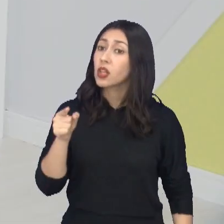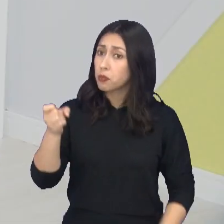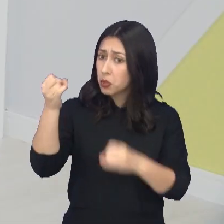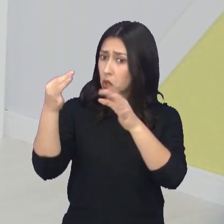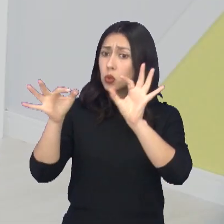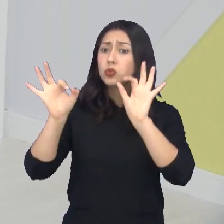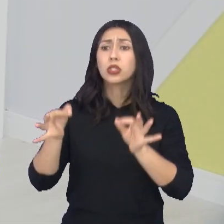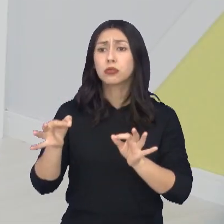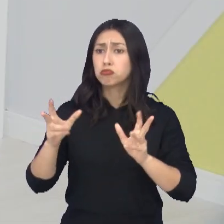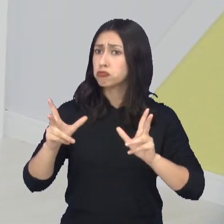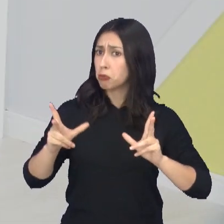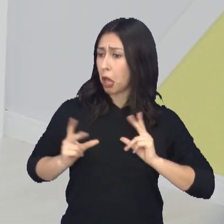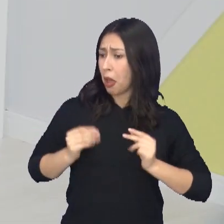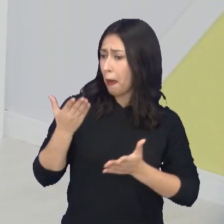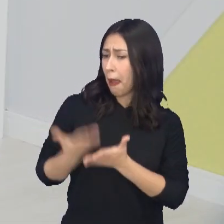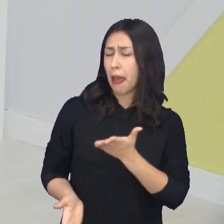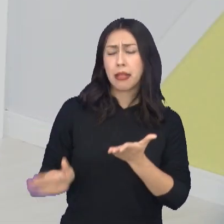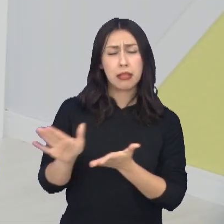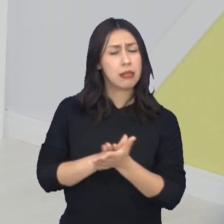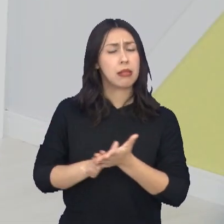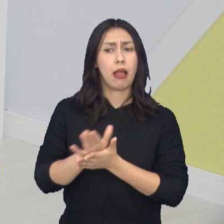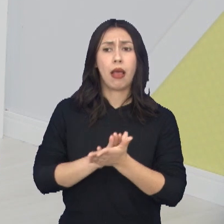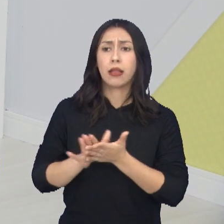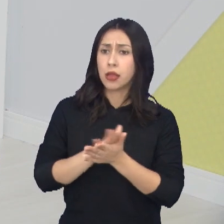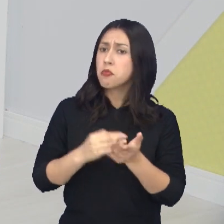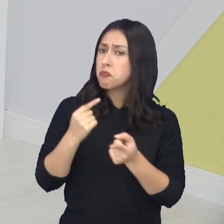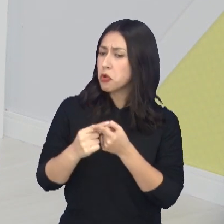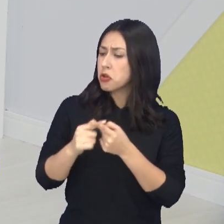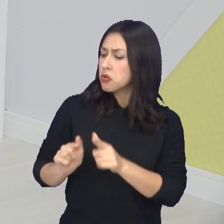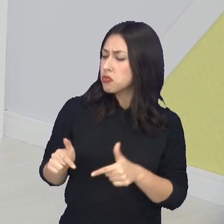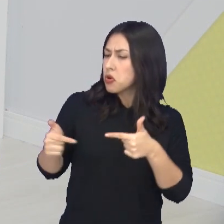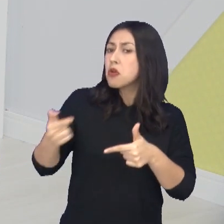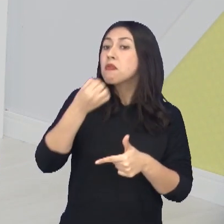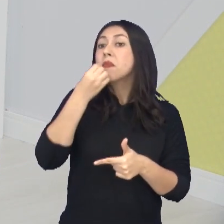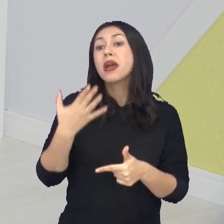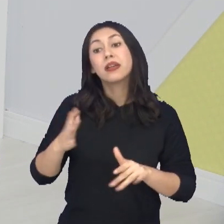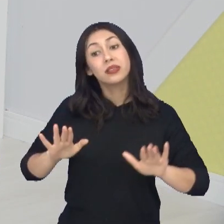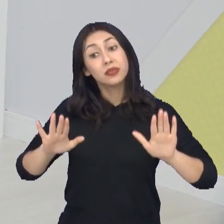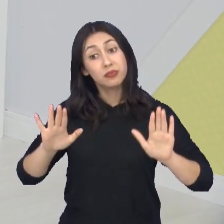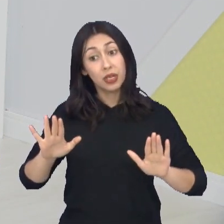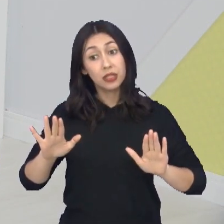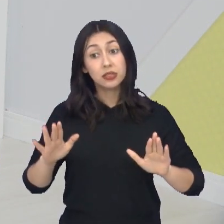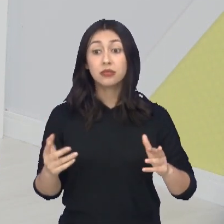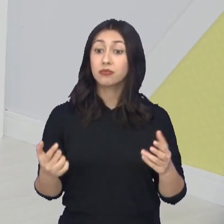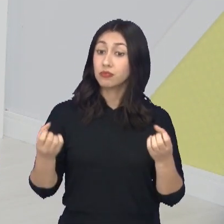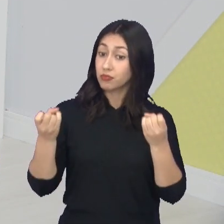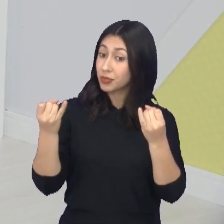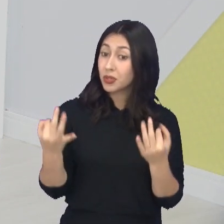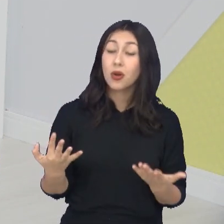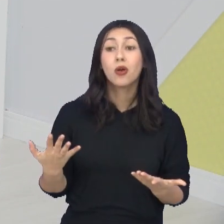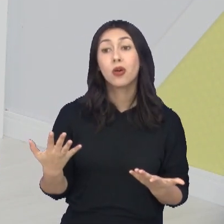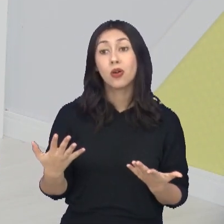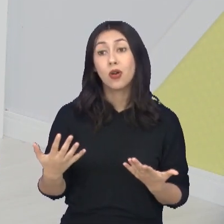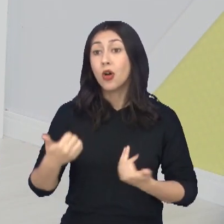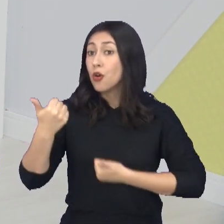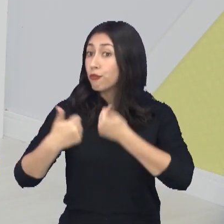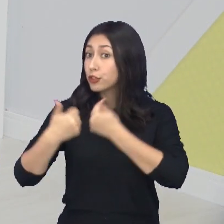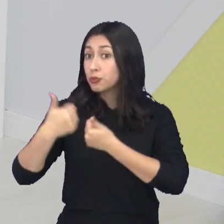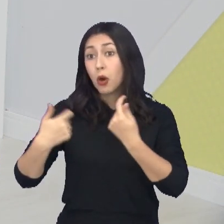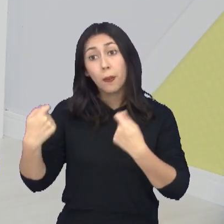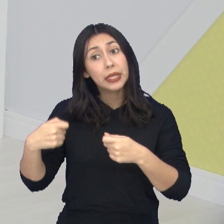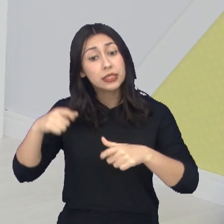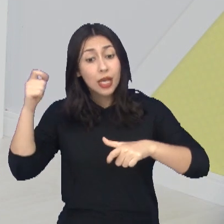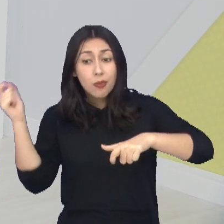o Joséense não merecia realmente perder os jogos que acabou perdendo, mas também tem aquele negócio, né? Como você também bem disse, futebol é gol. Se você não converter